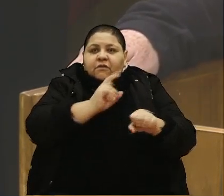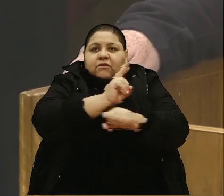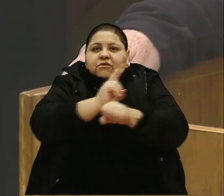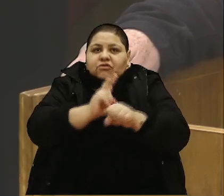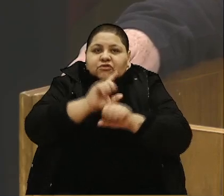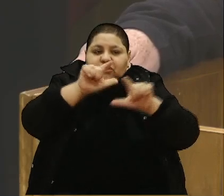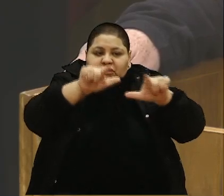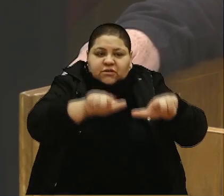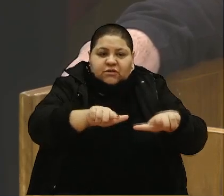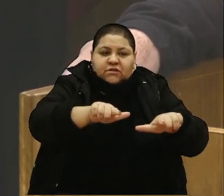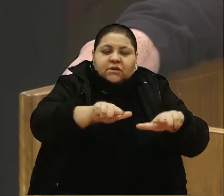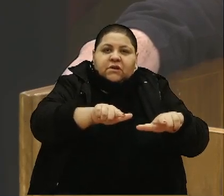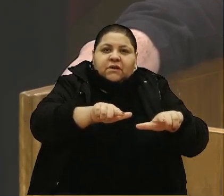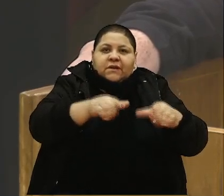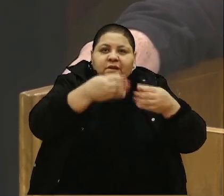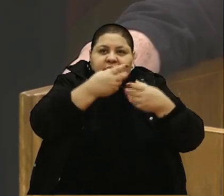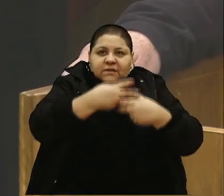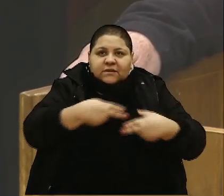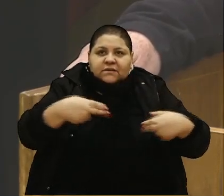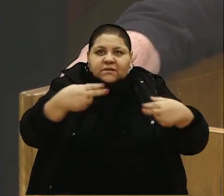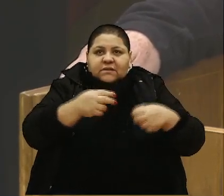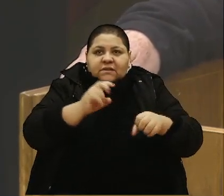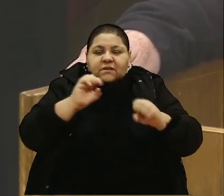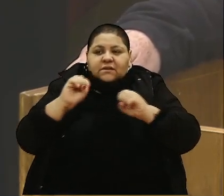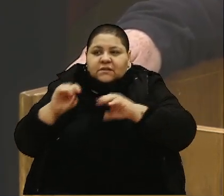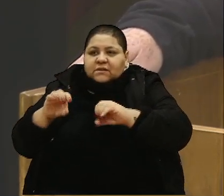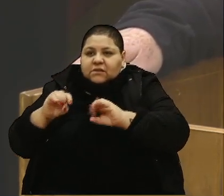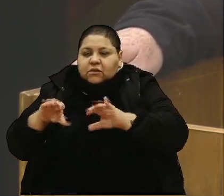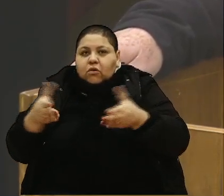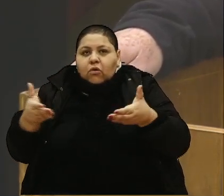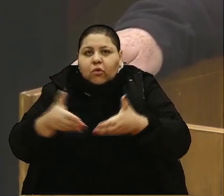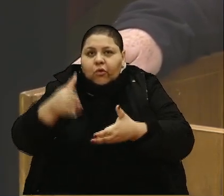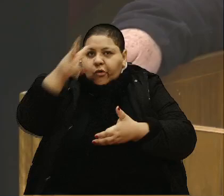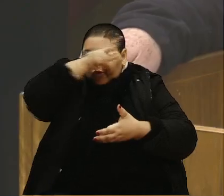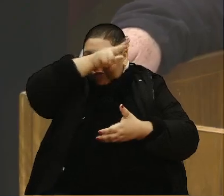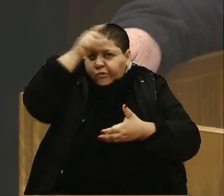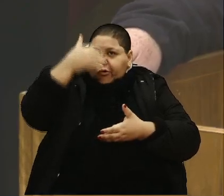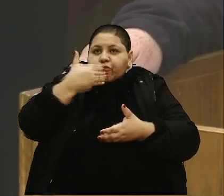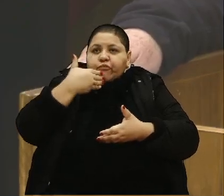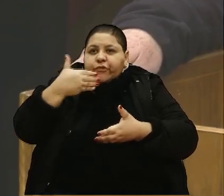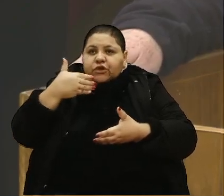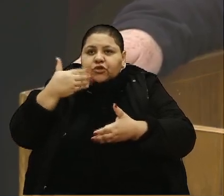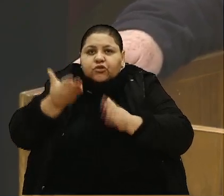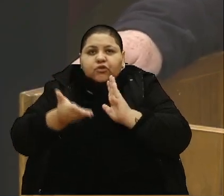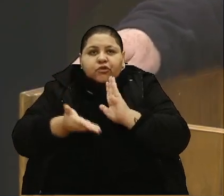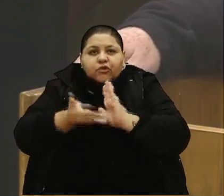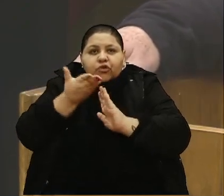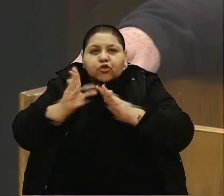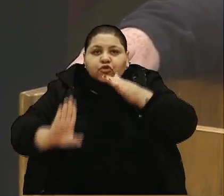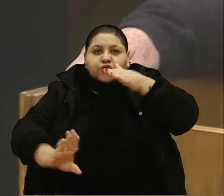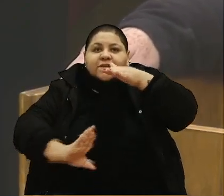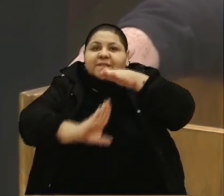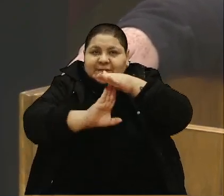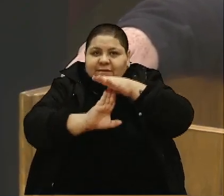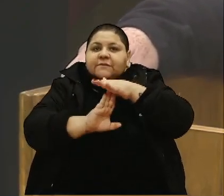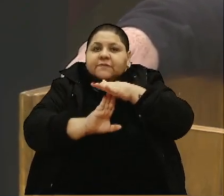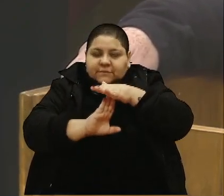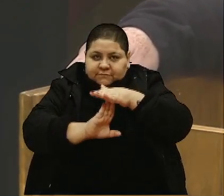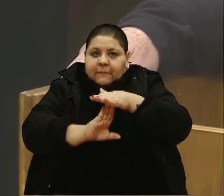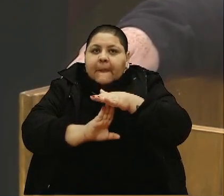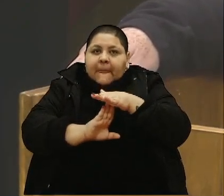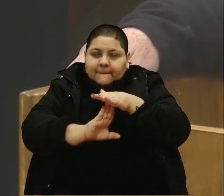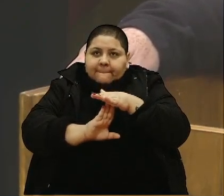da saúde, da educação. Estava lá o nosso prefeito hoje reivindicando aumento do teto MAC e assim por